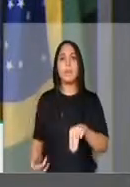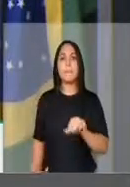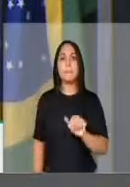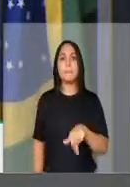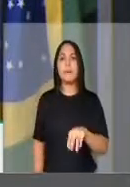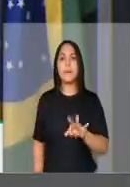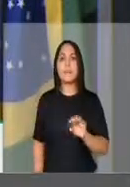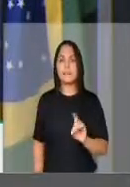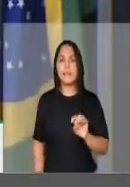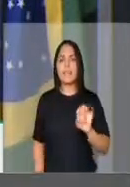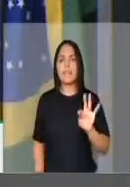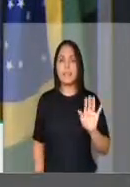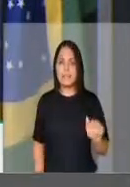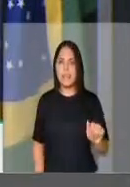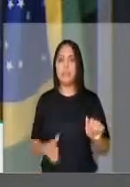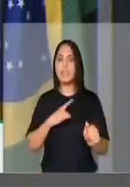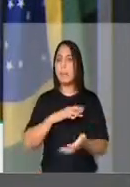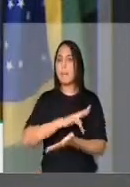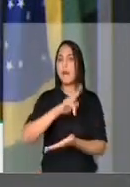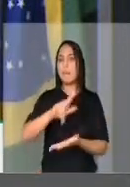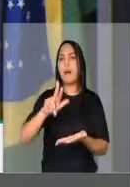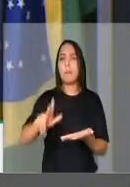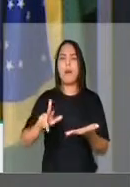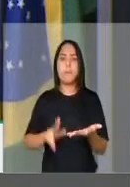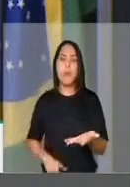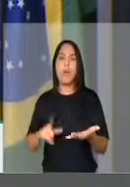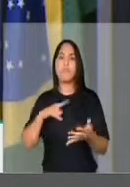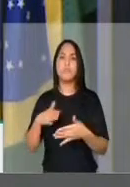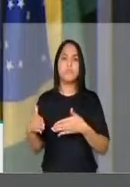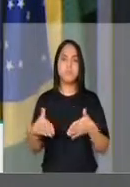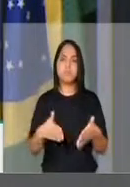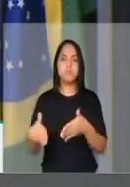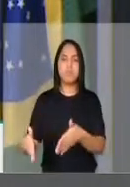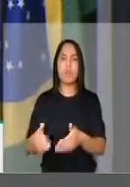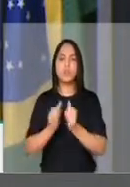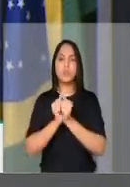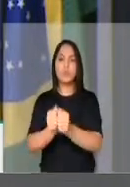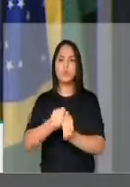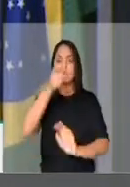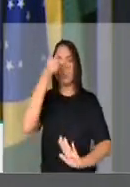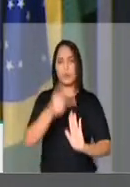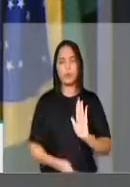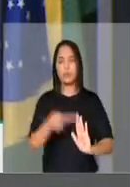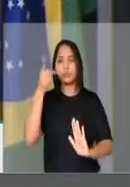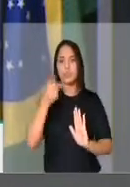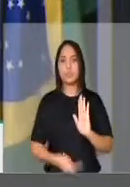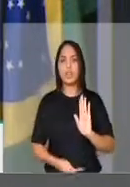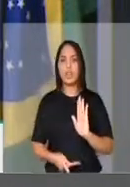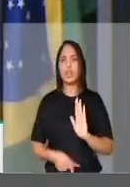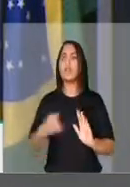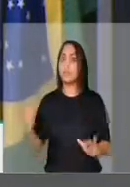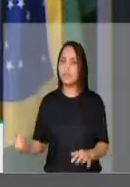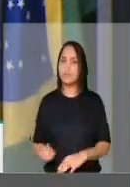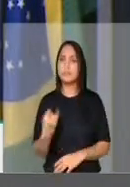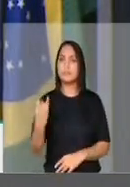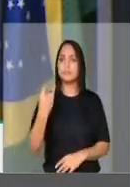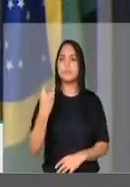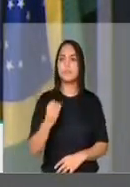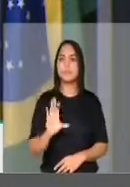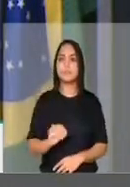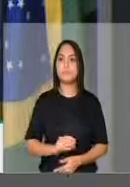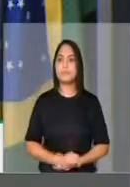deputada carmem zanotto e tantos outros que nos alinhamos num projecto absolutamente importante